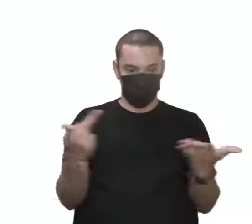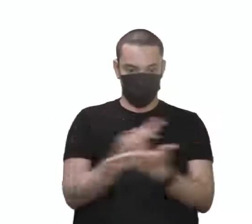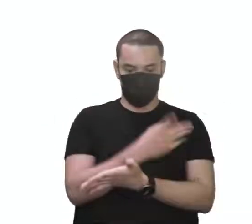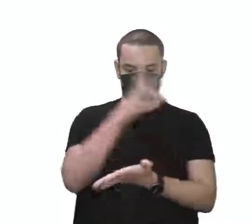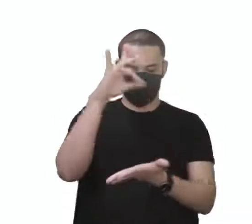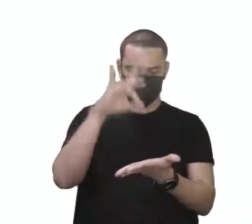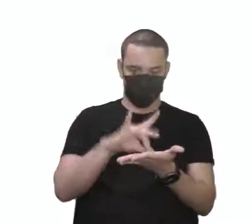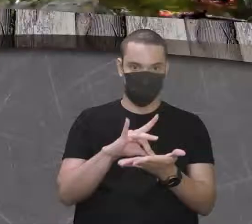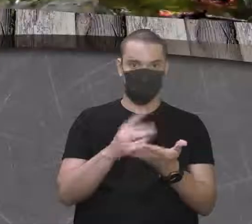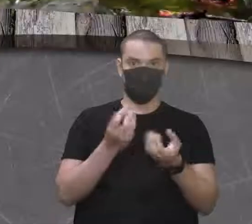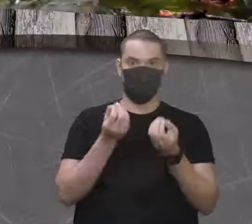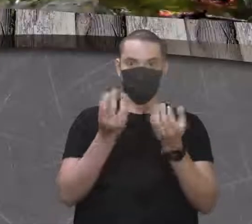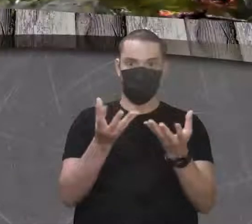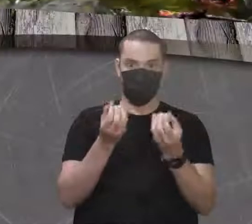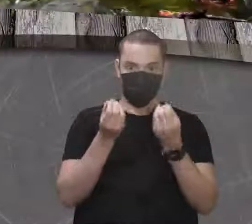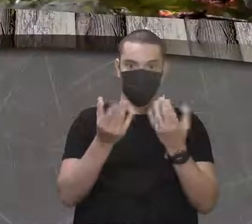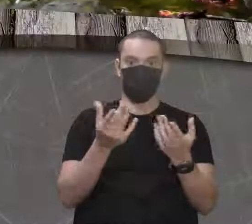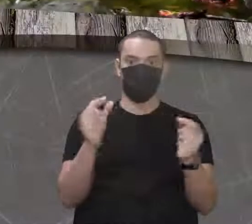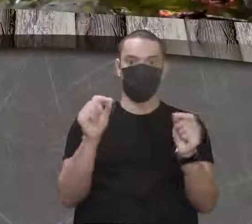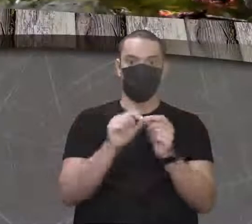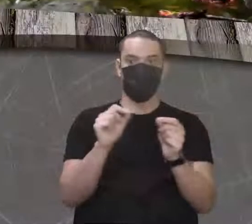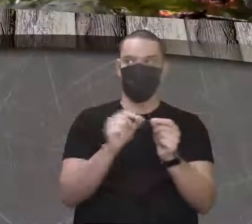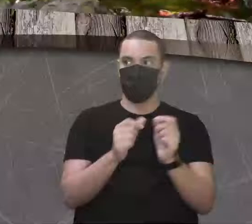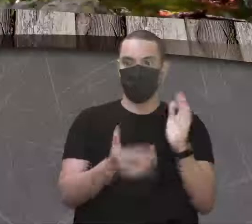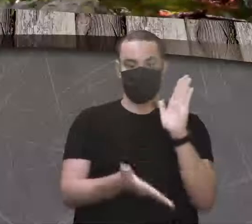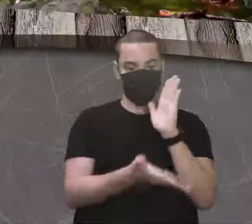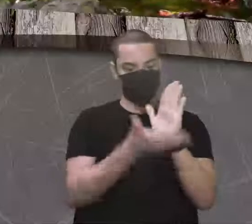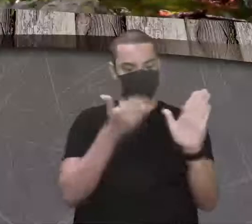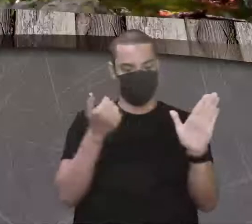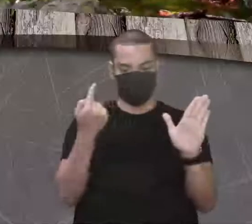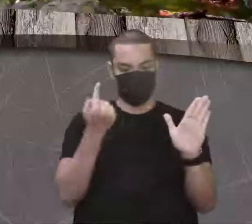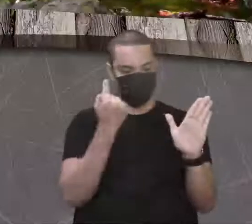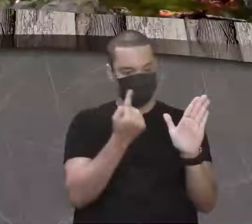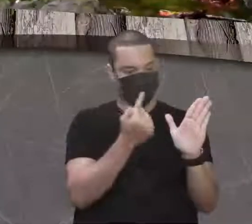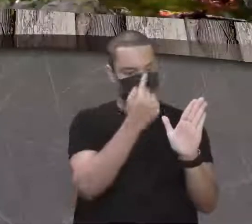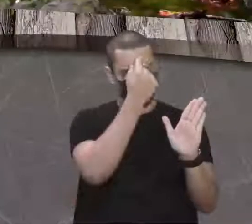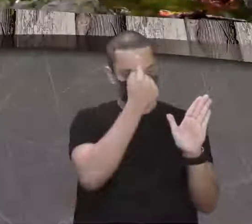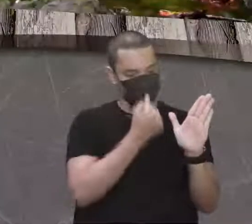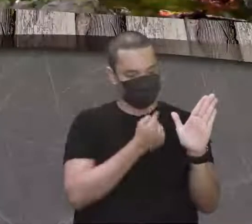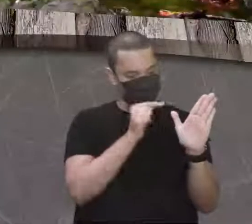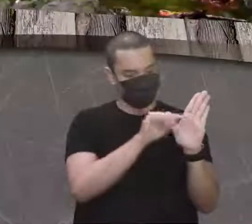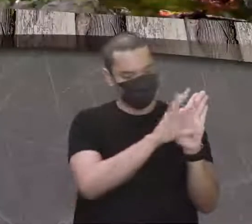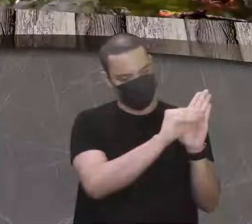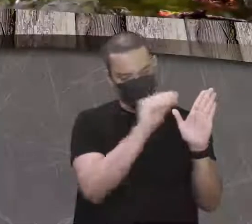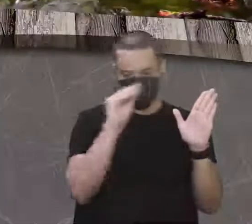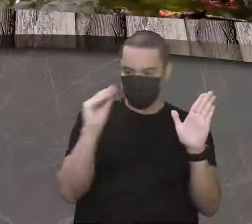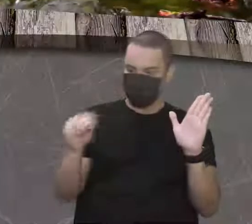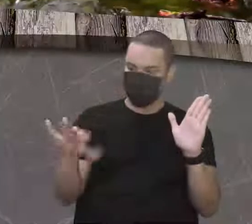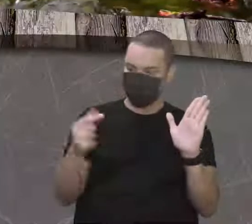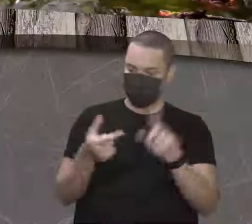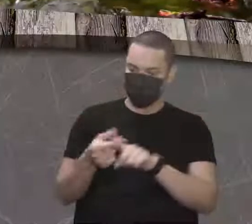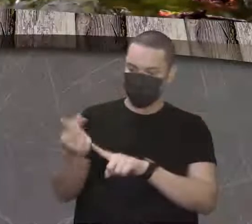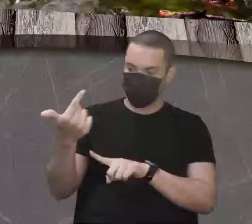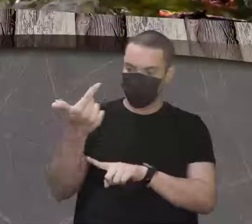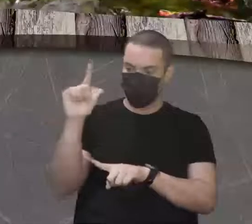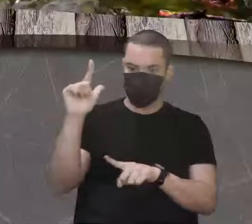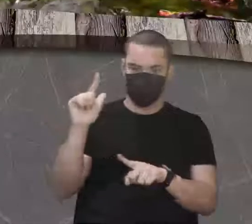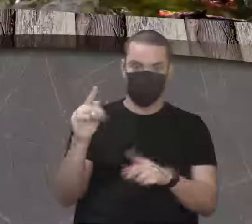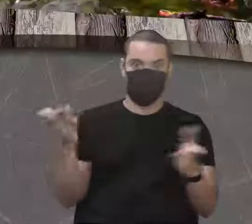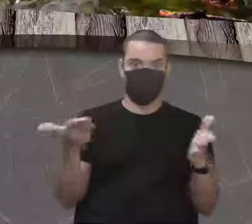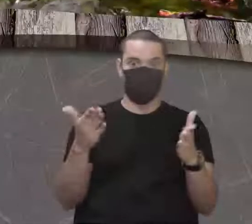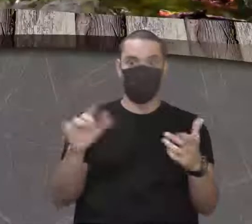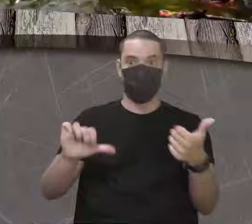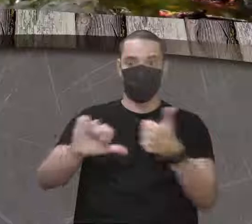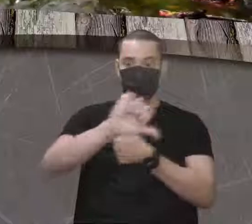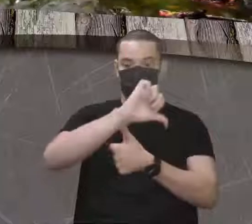dessa informação que foi retirada de uma espécie, introduzida em outra, ou seja, ele é um organismo